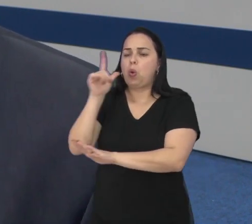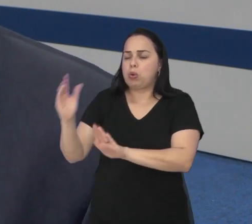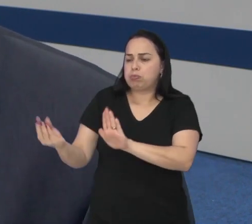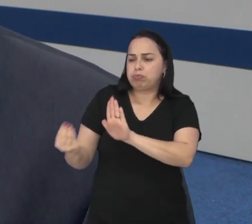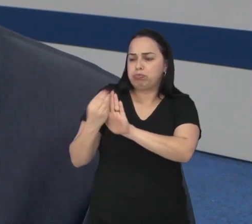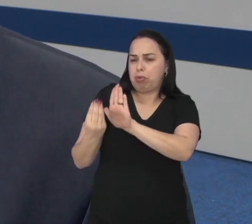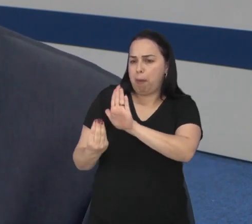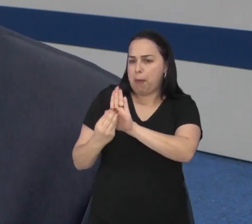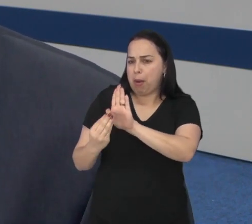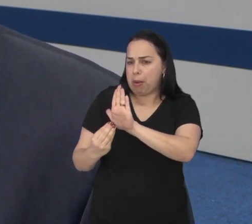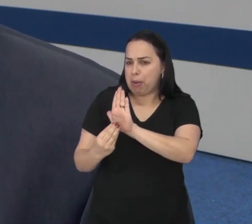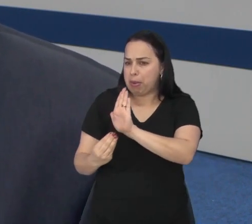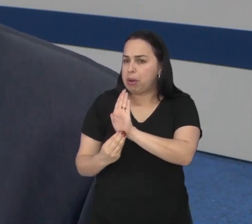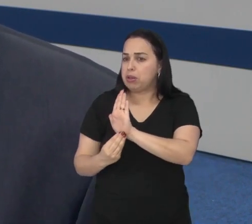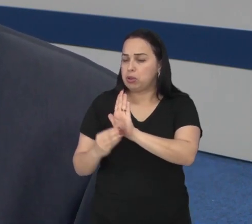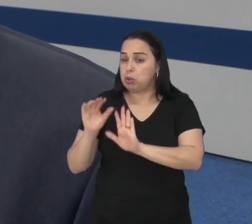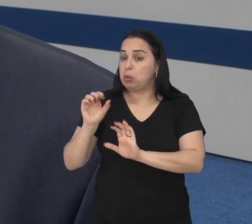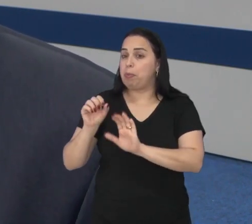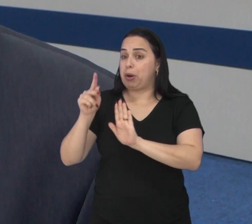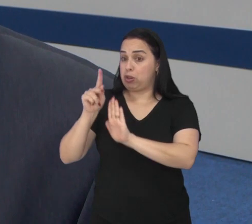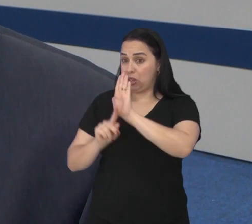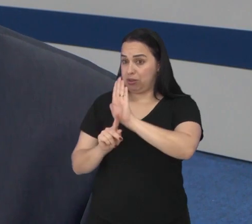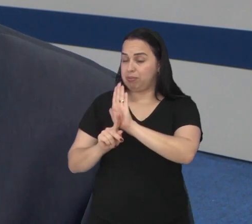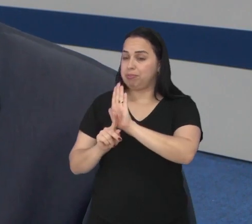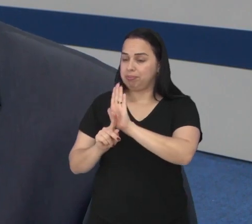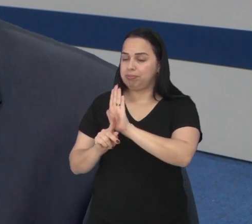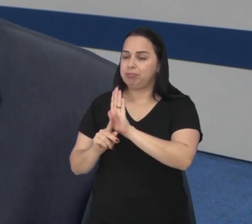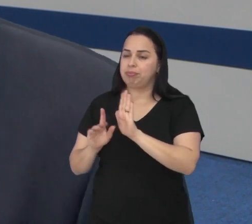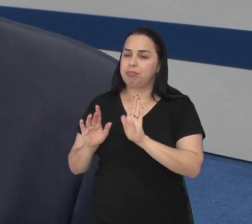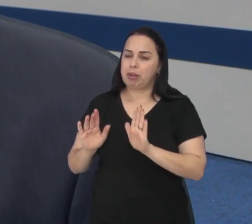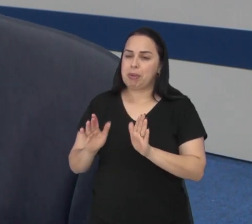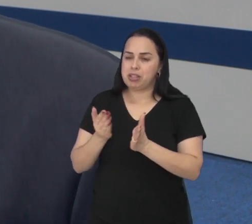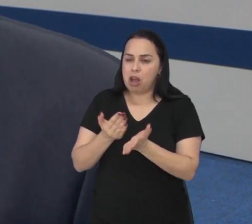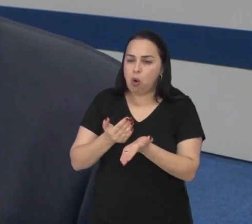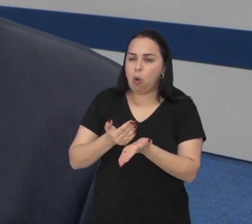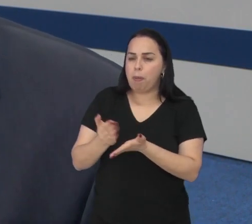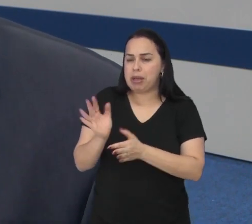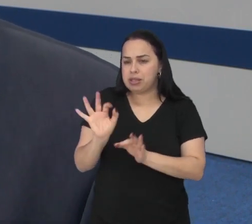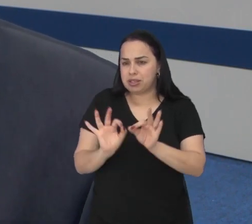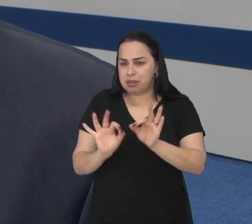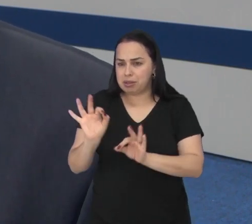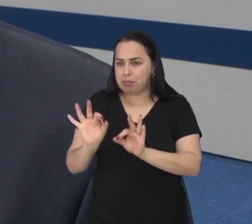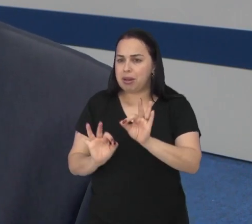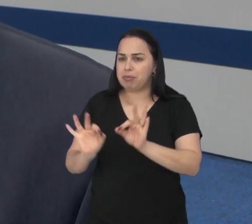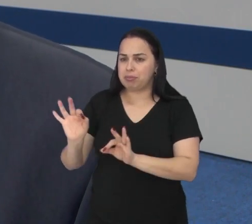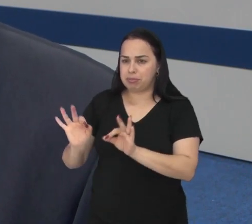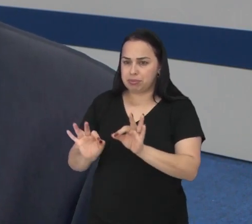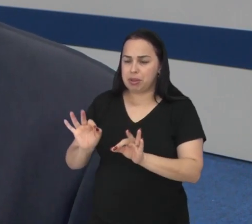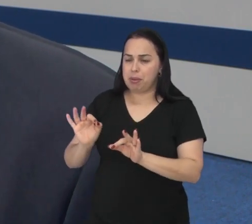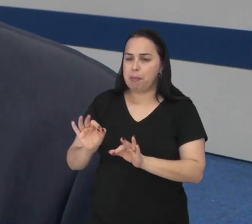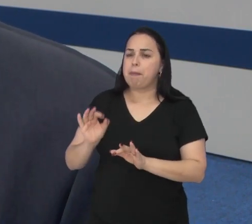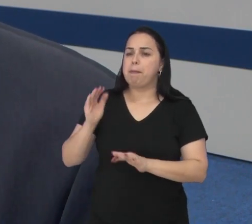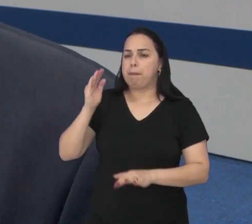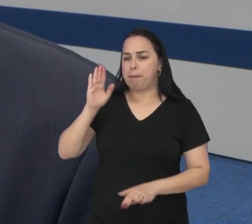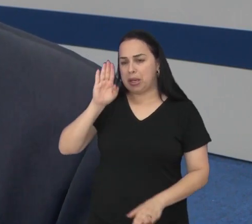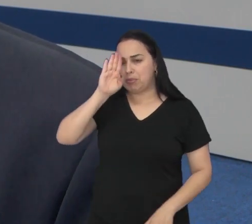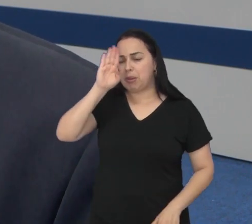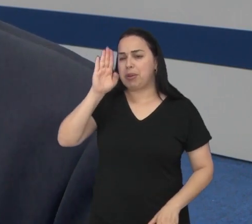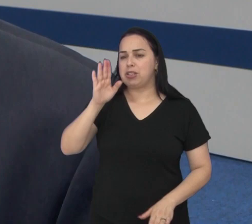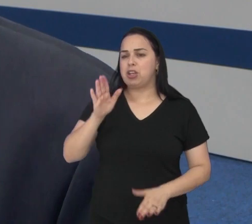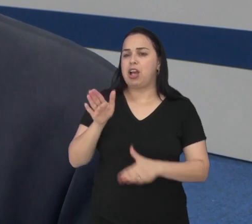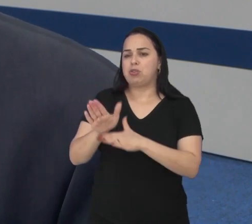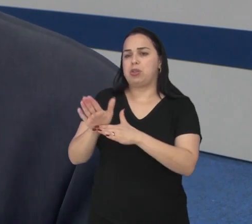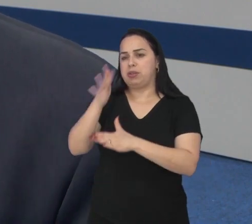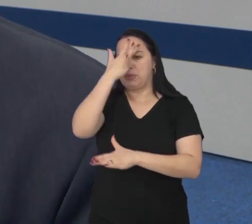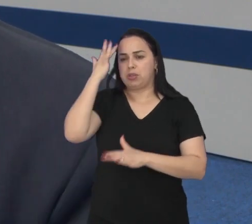também serão inseridas, mas um começo de organização e planejamento para